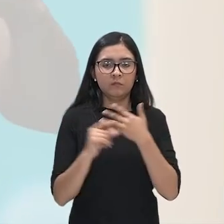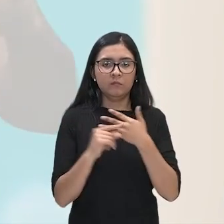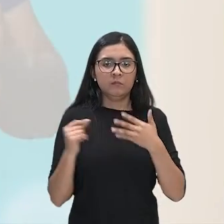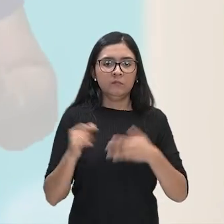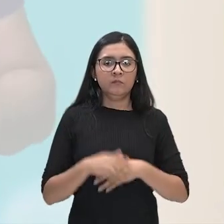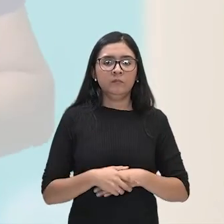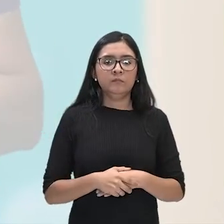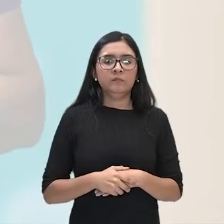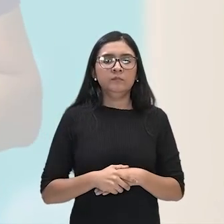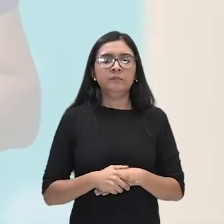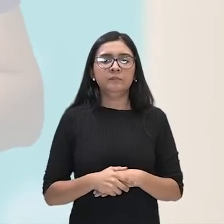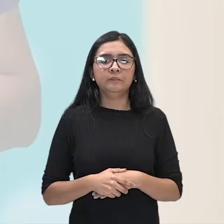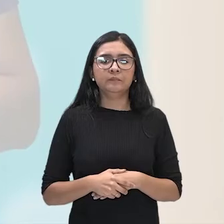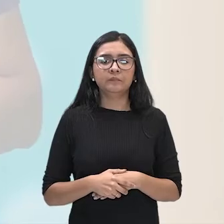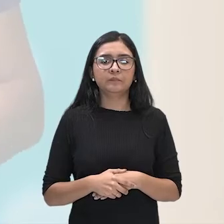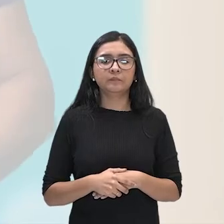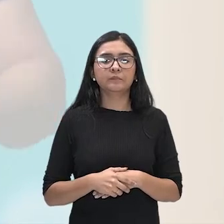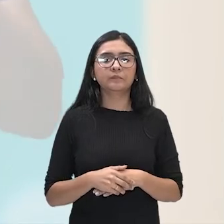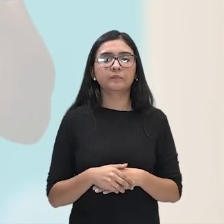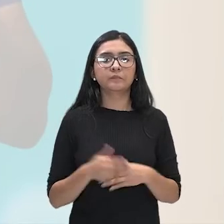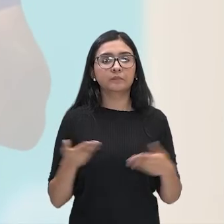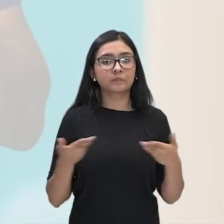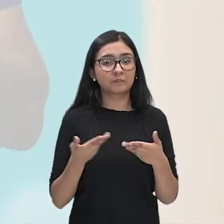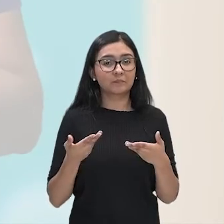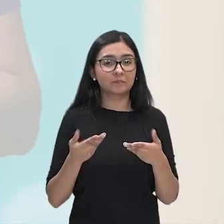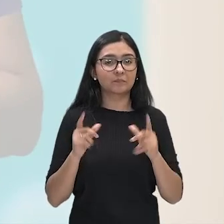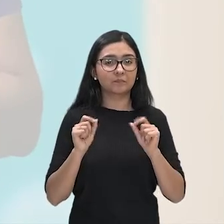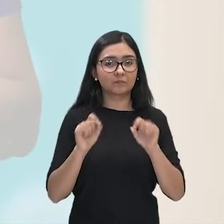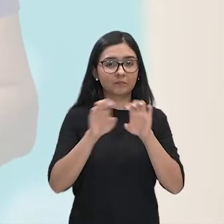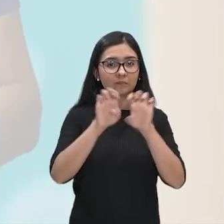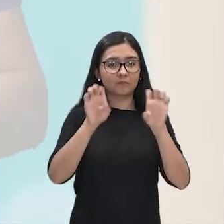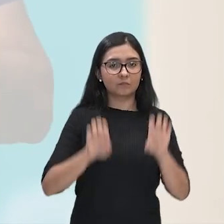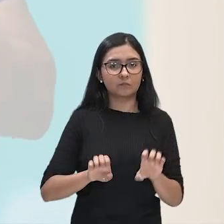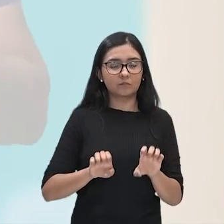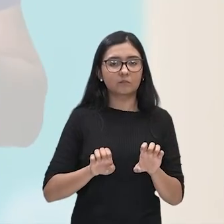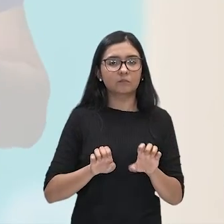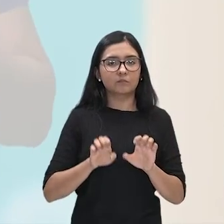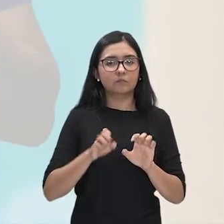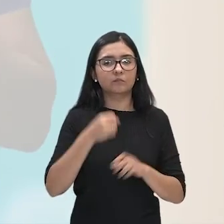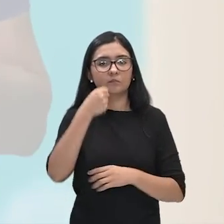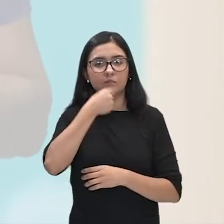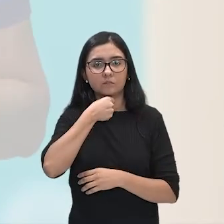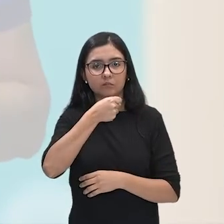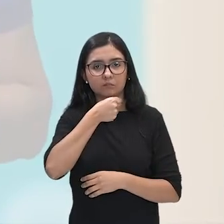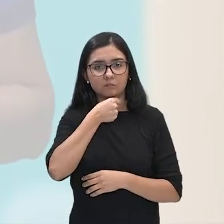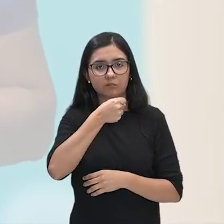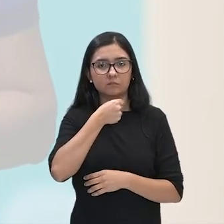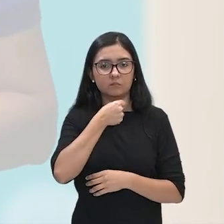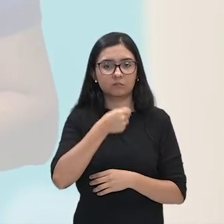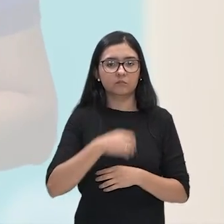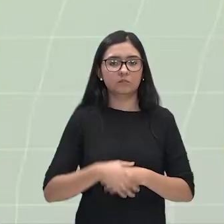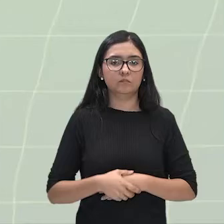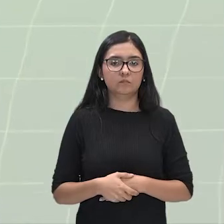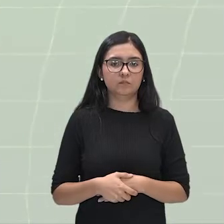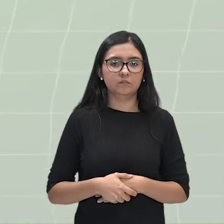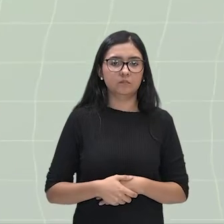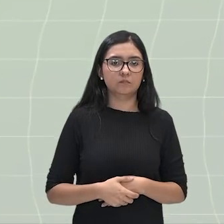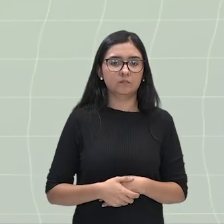foi estruturada essa pesquisa, essa reportagem, para dar esse resultado para a